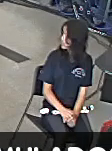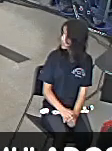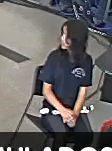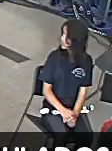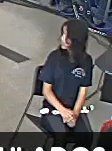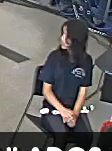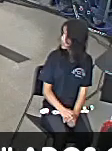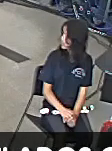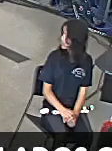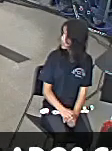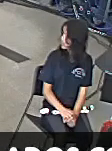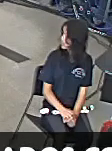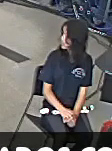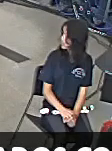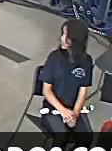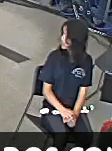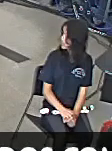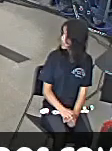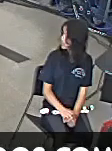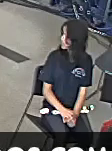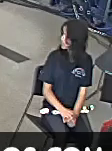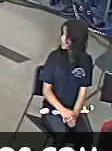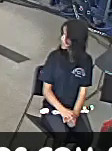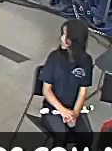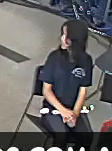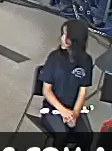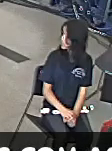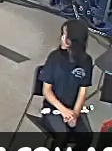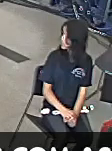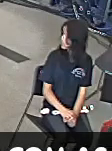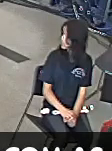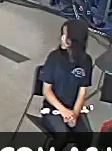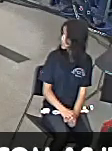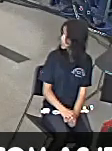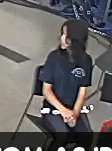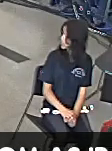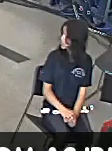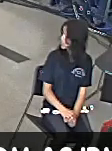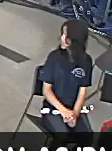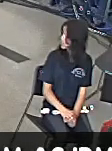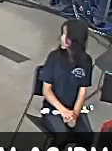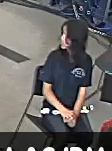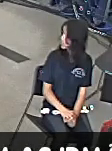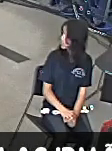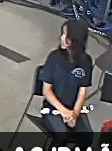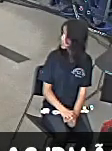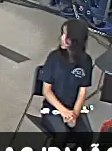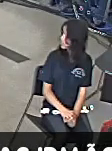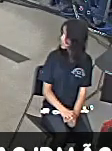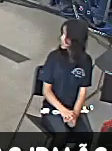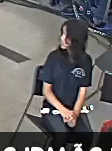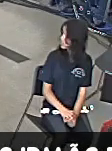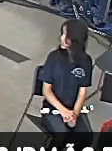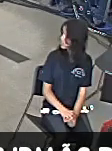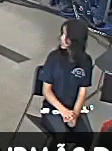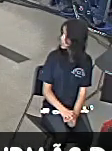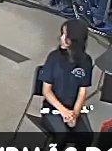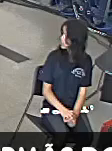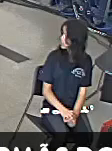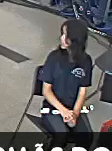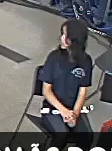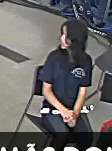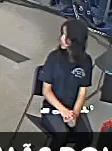Agradecimento ao senhor deputado Betão por ter aberto esta